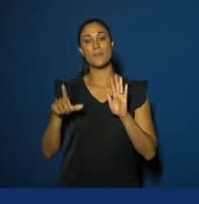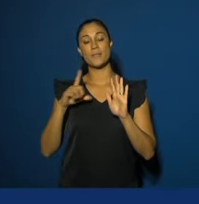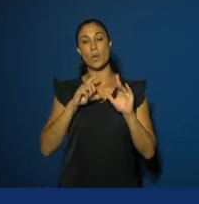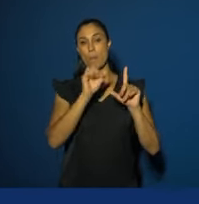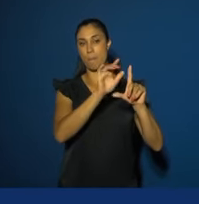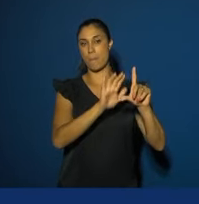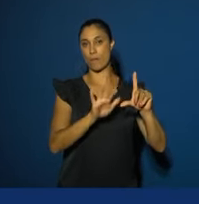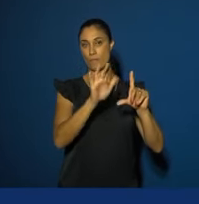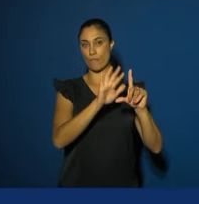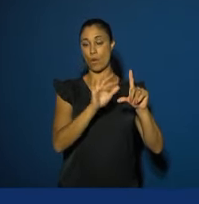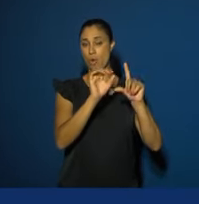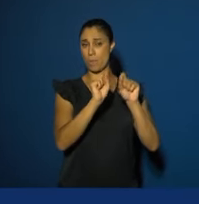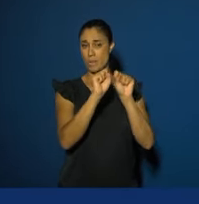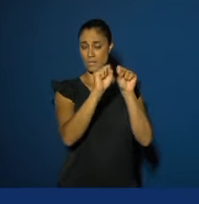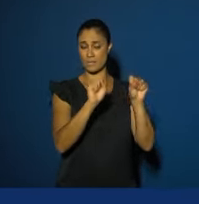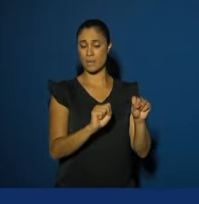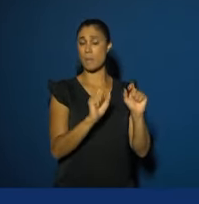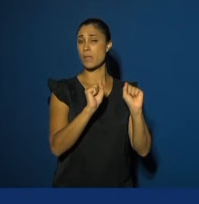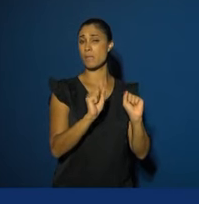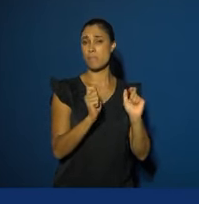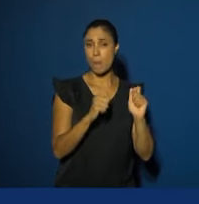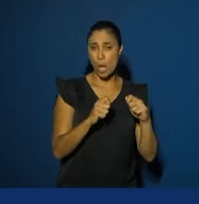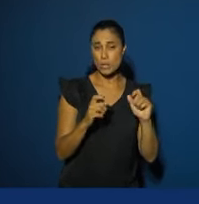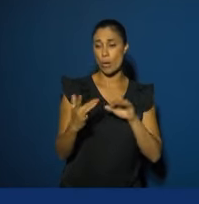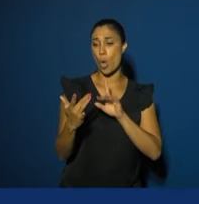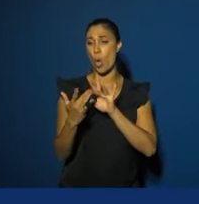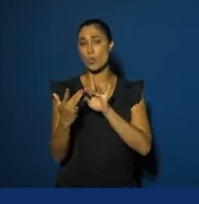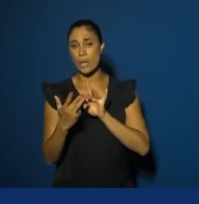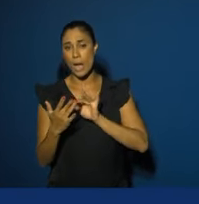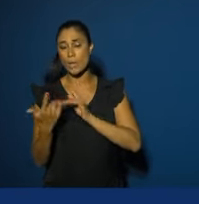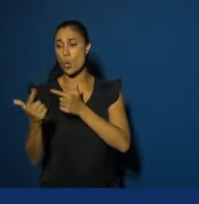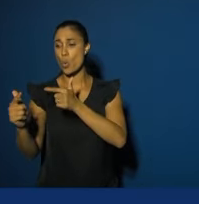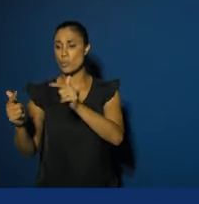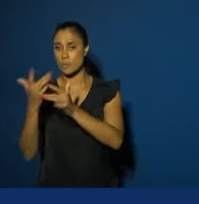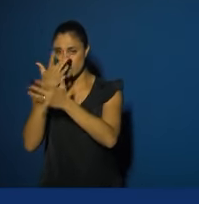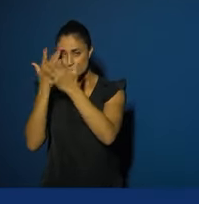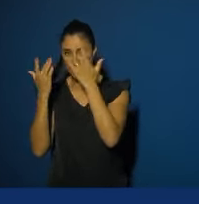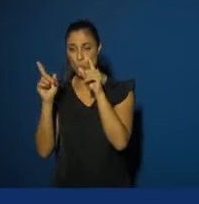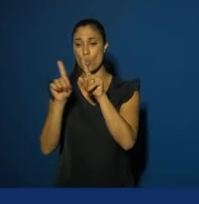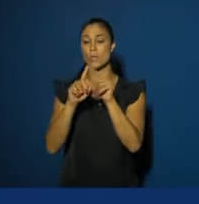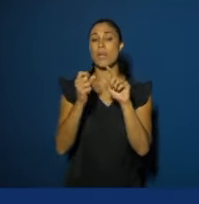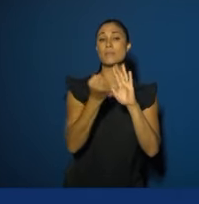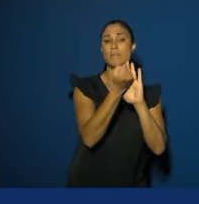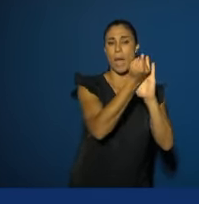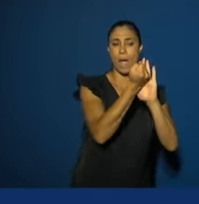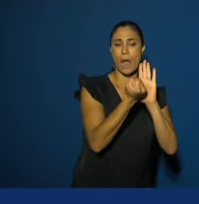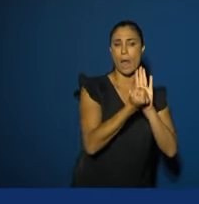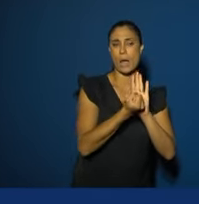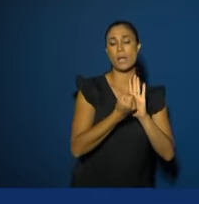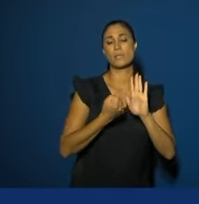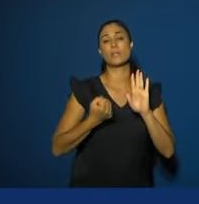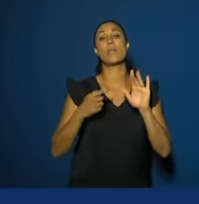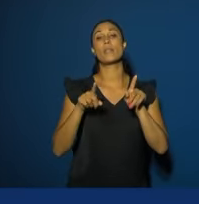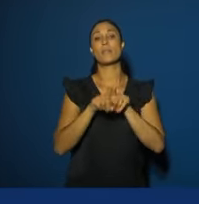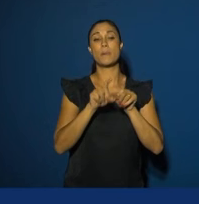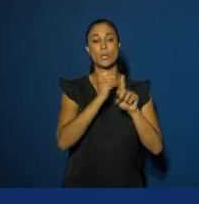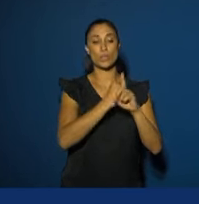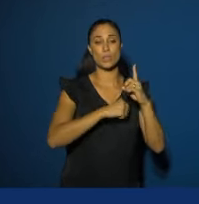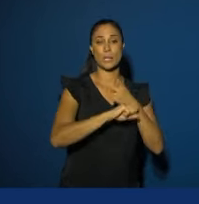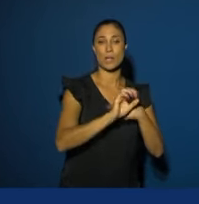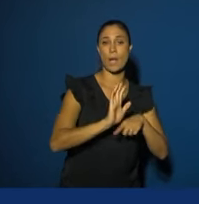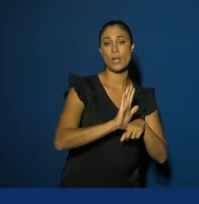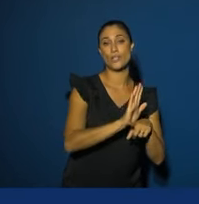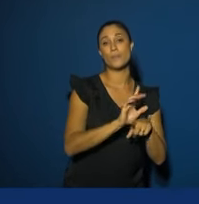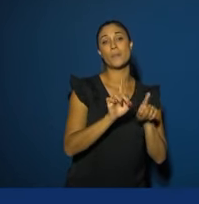plataforma um ecossistema que conecta né as pessoas as marcas a sociedade né E cabe a nós servir e